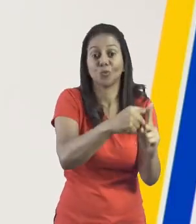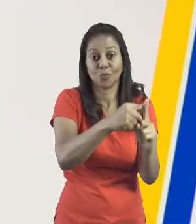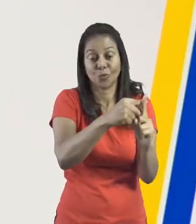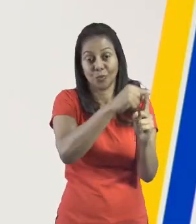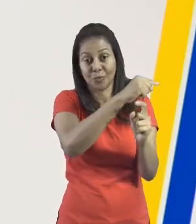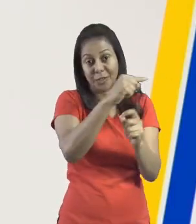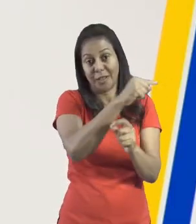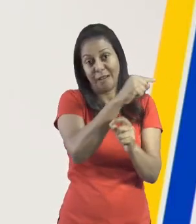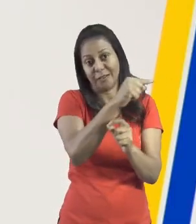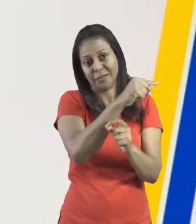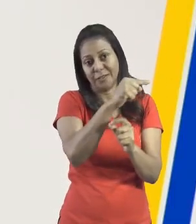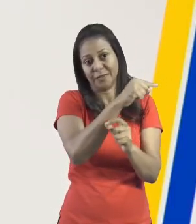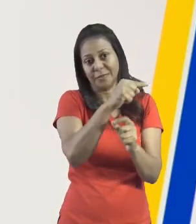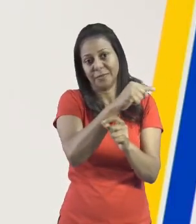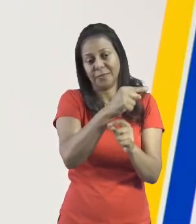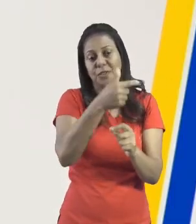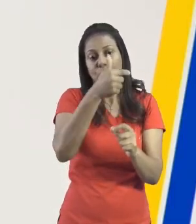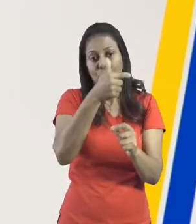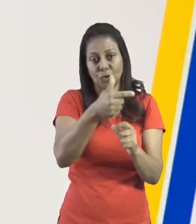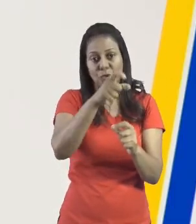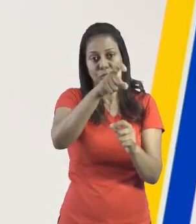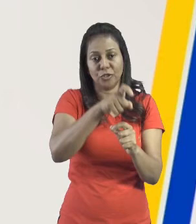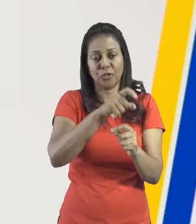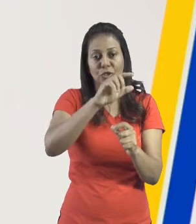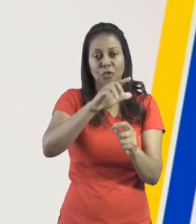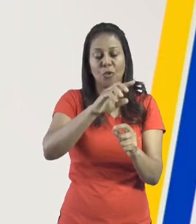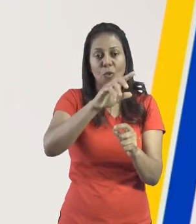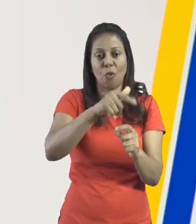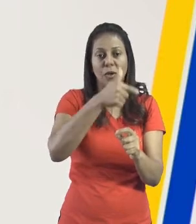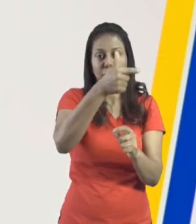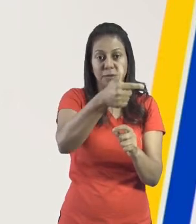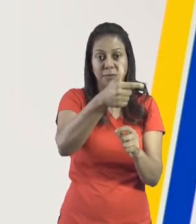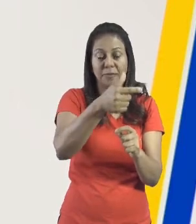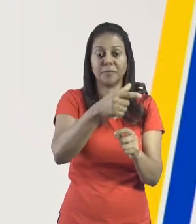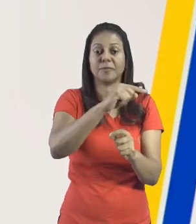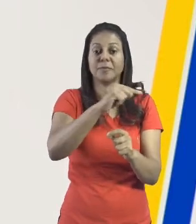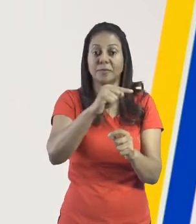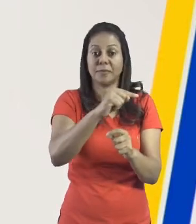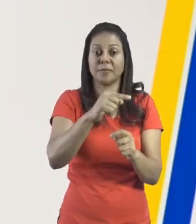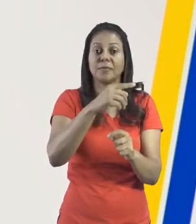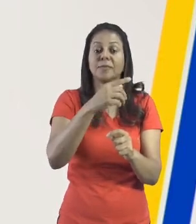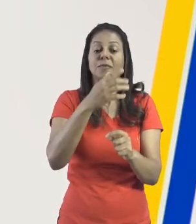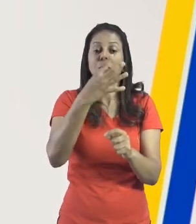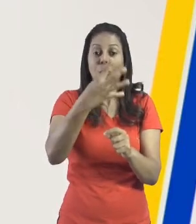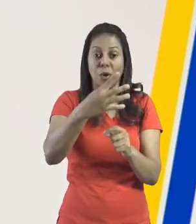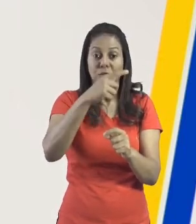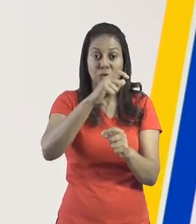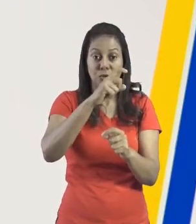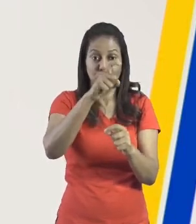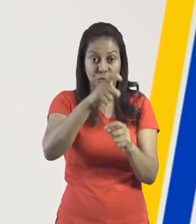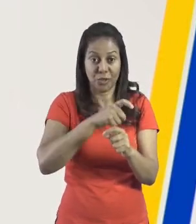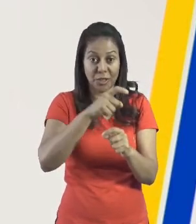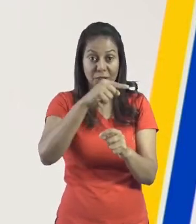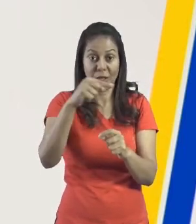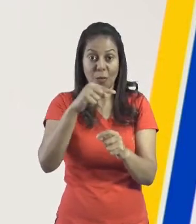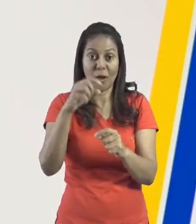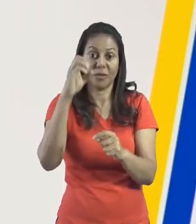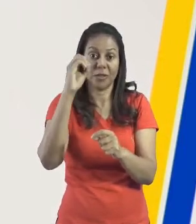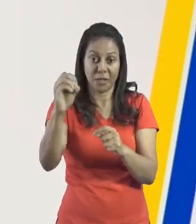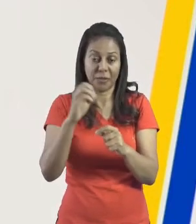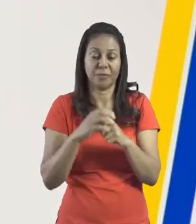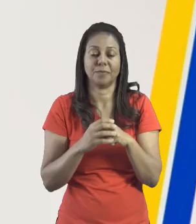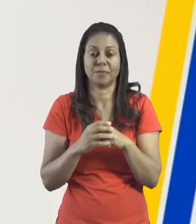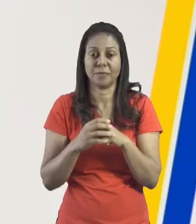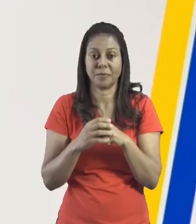menos 4x igual a zero. Veja essa equação aqui e veja o exemplo que foi dado aqui em